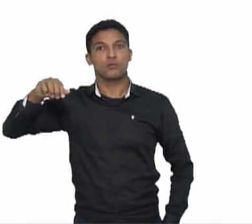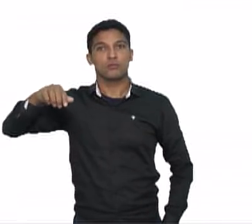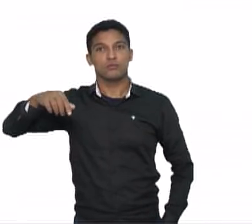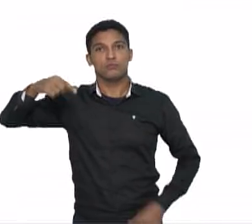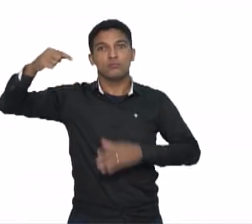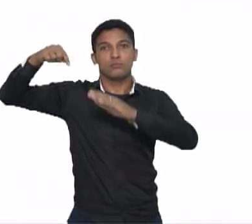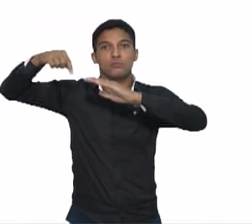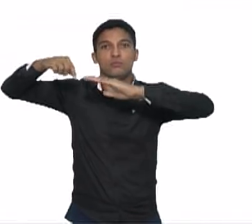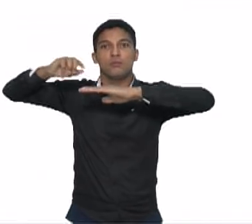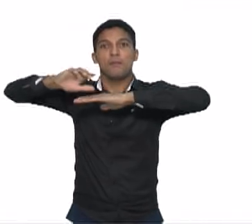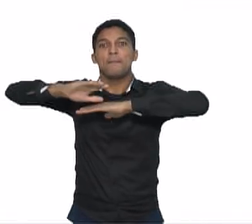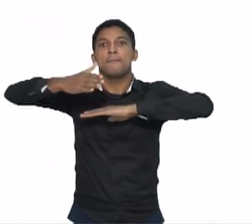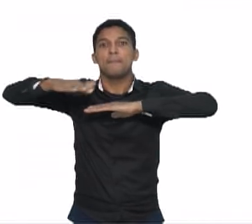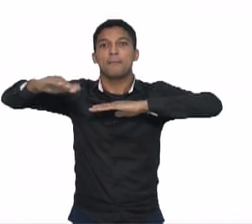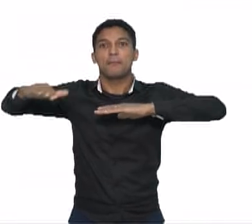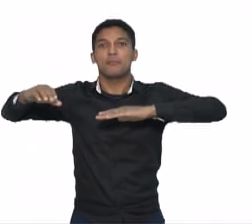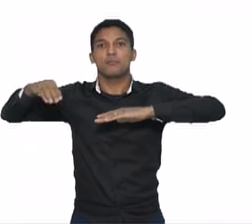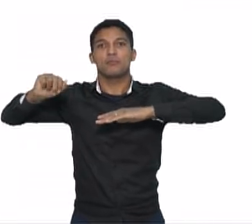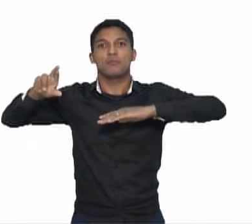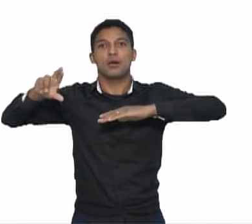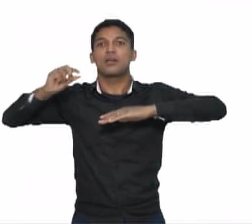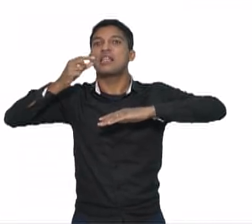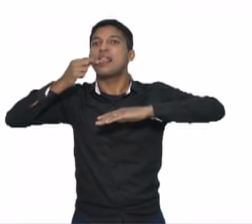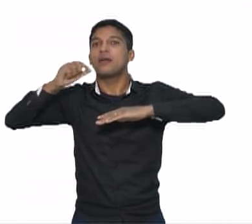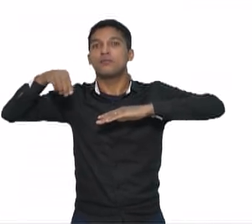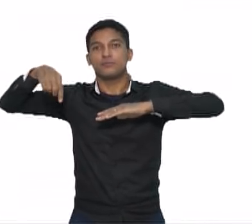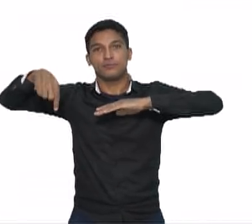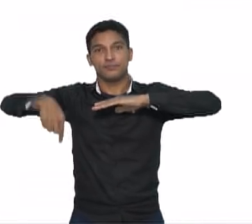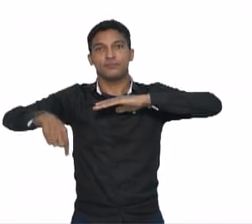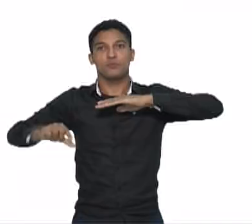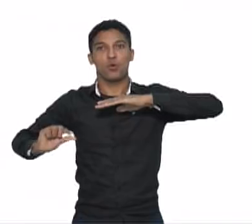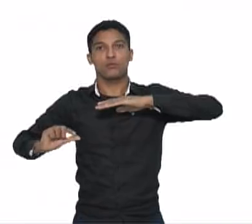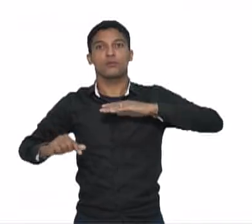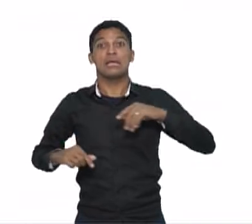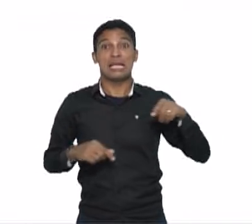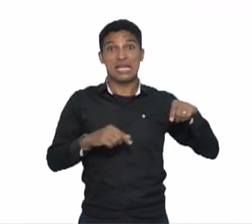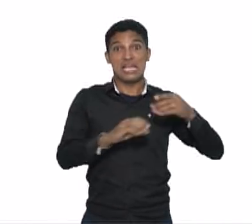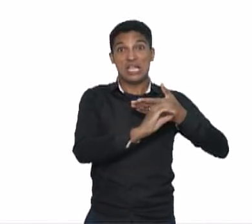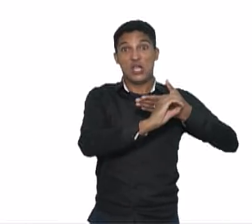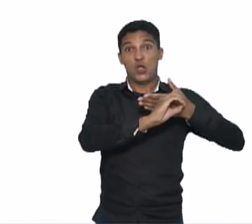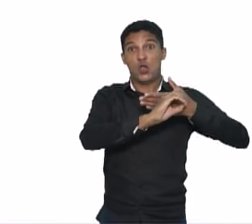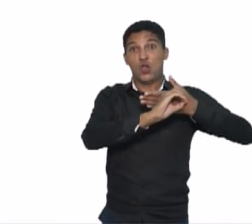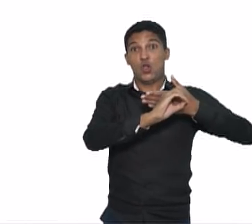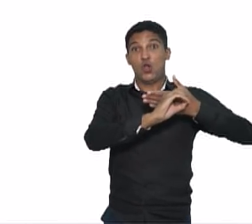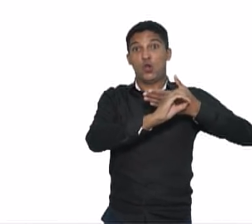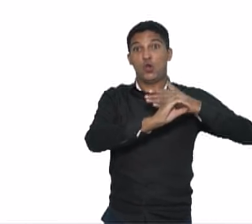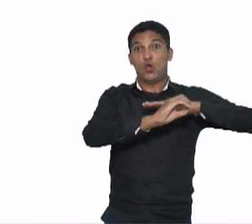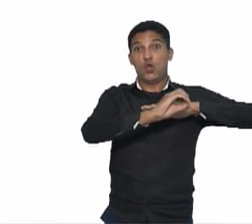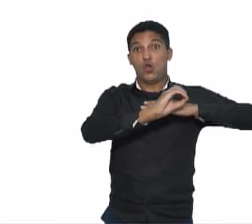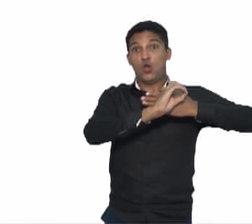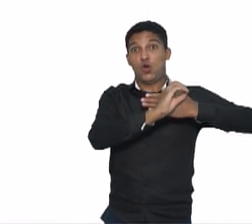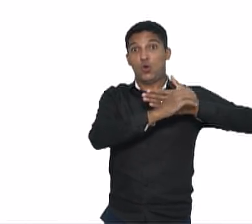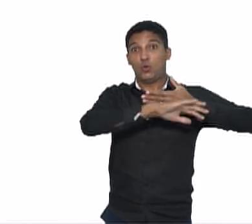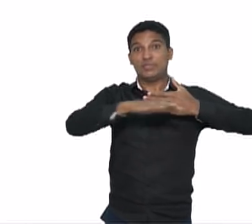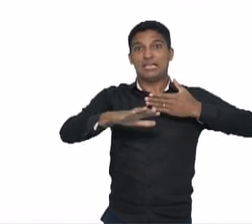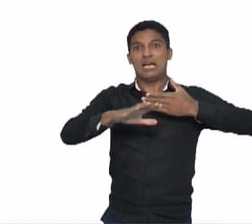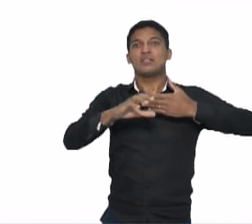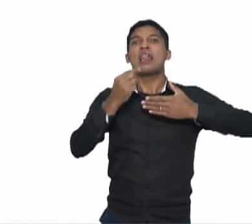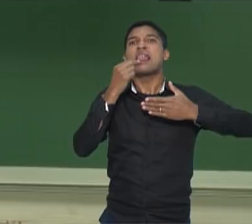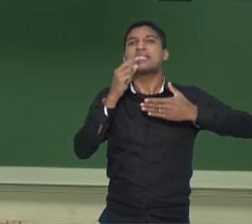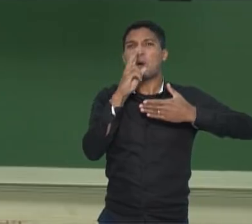as chuvas, permitem que a água infiltre no solo, formando o lençol freático